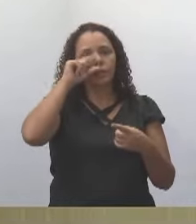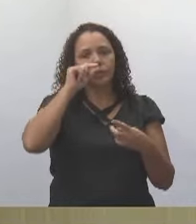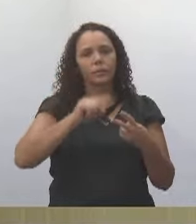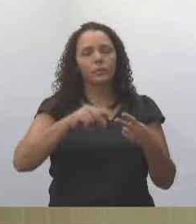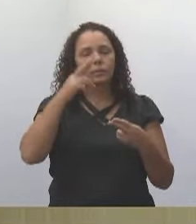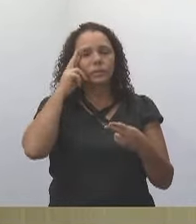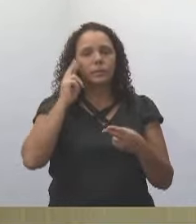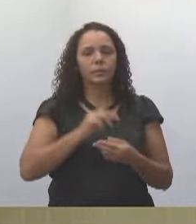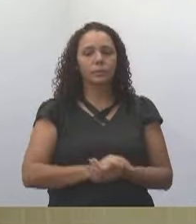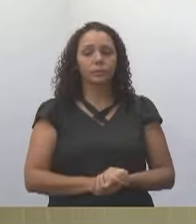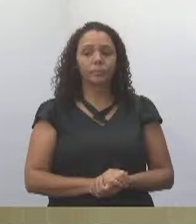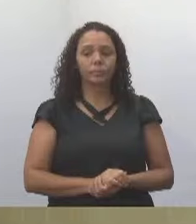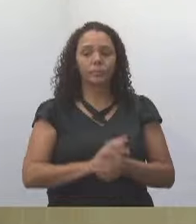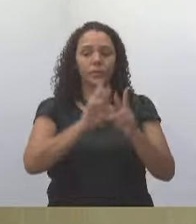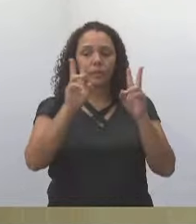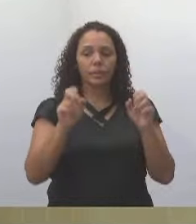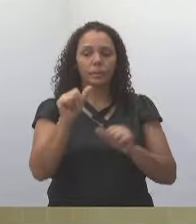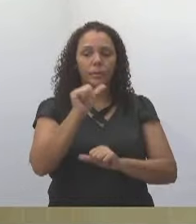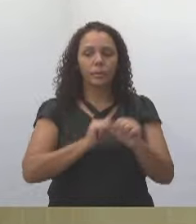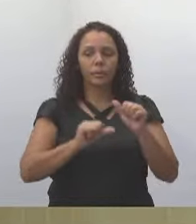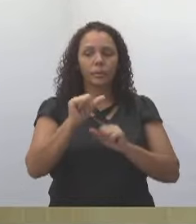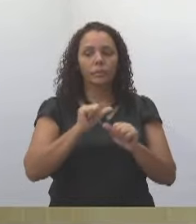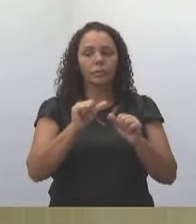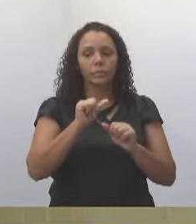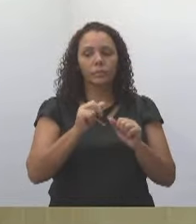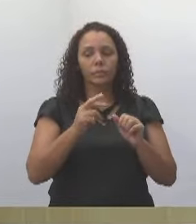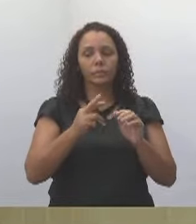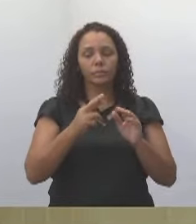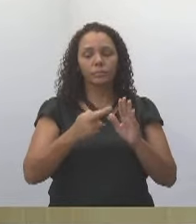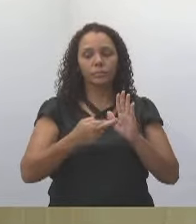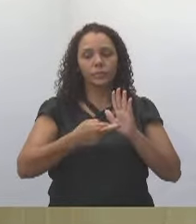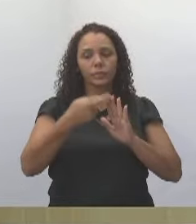ronha assunto Altera a resolução